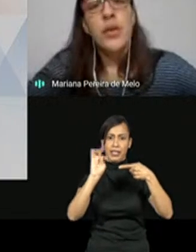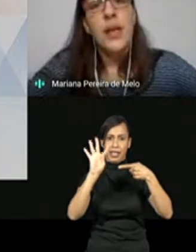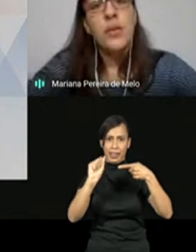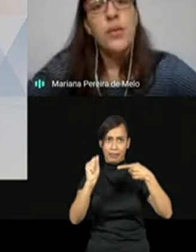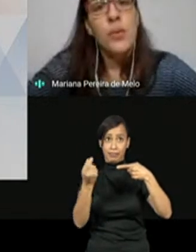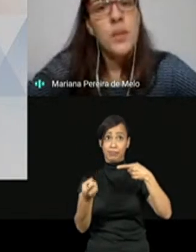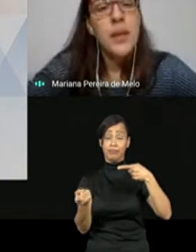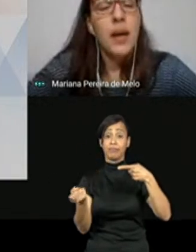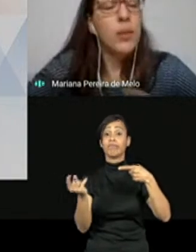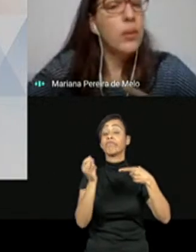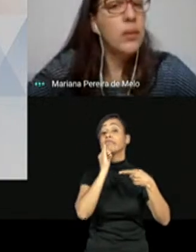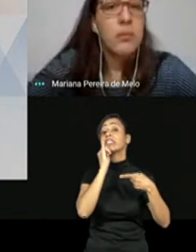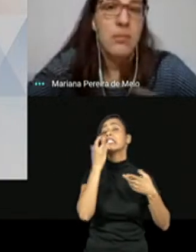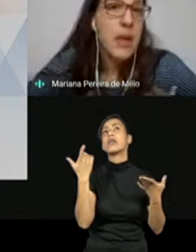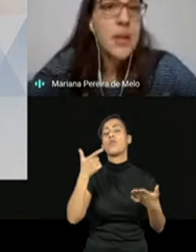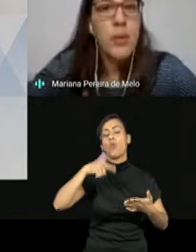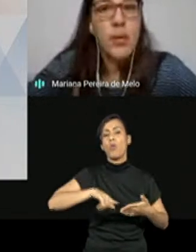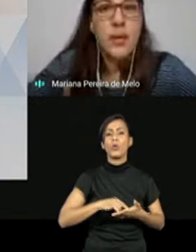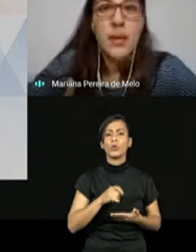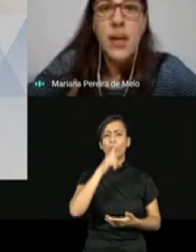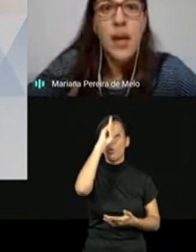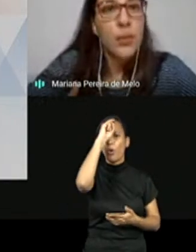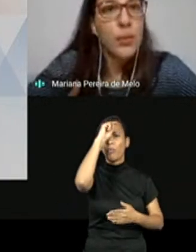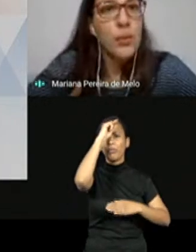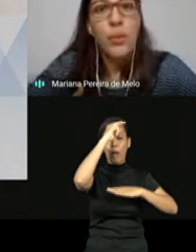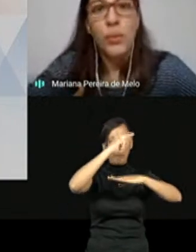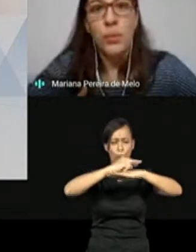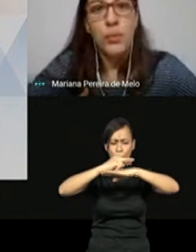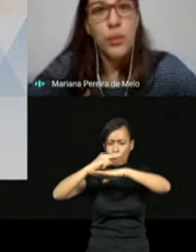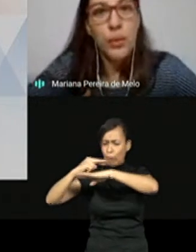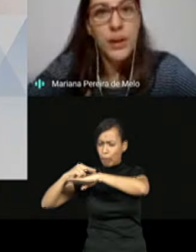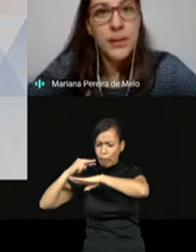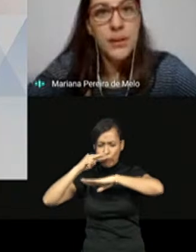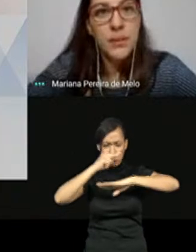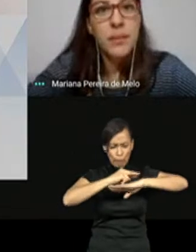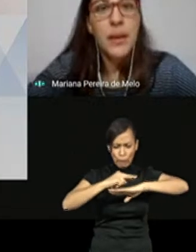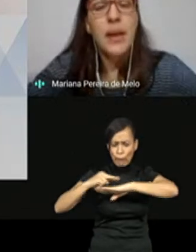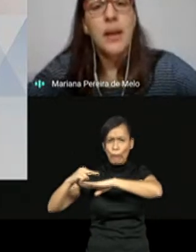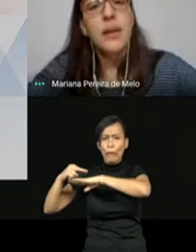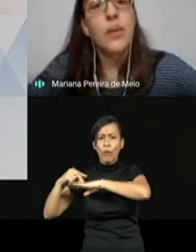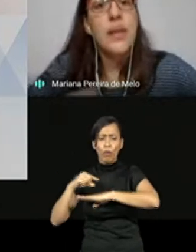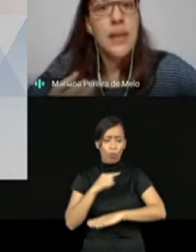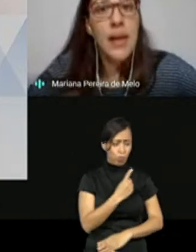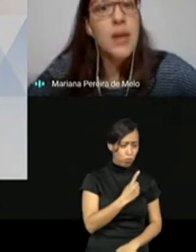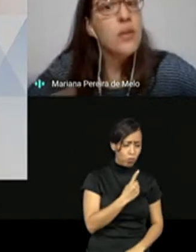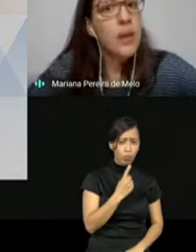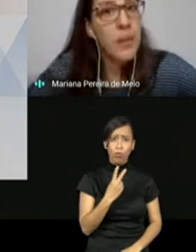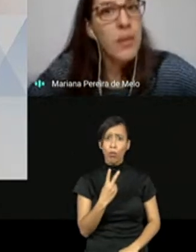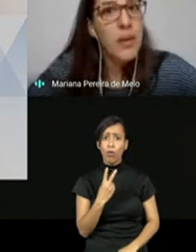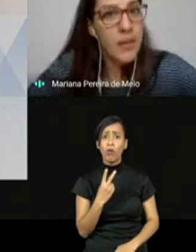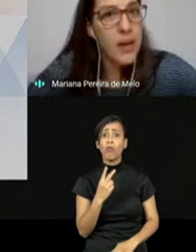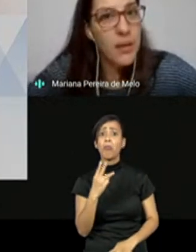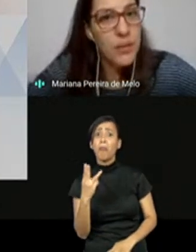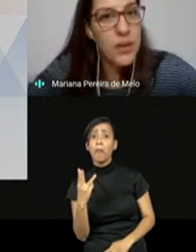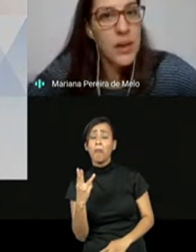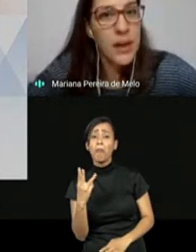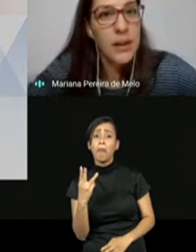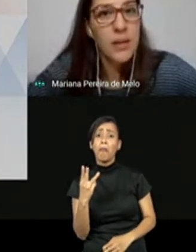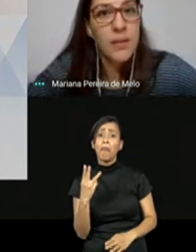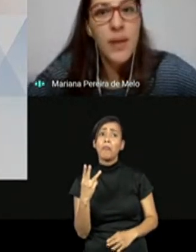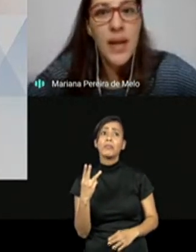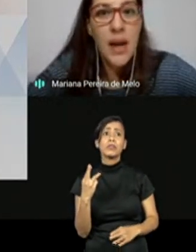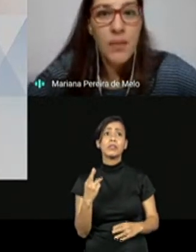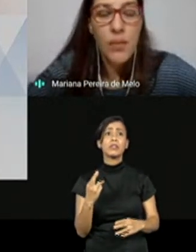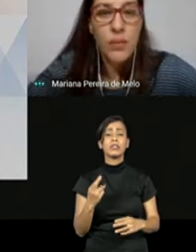Número de leitos de um hospital. A resposta 0, 1, 2, né? Então, nesse caso, também é uma variável